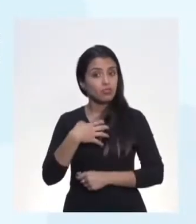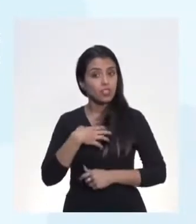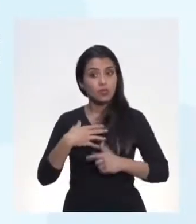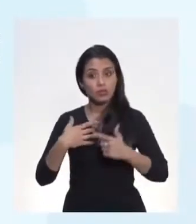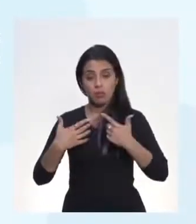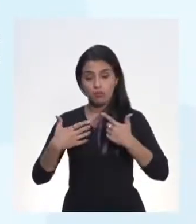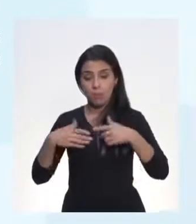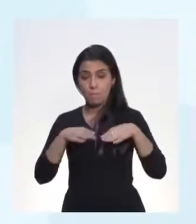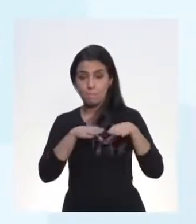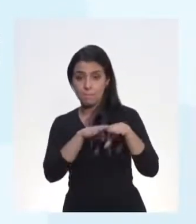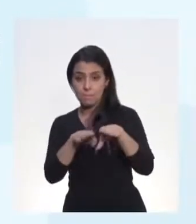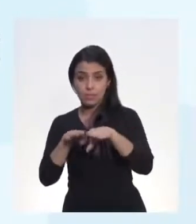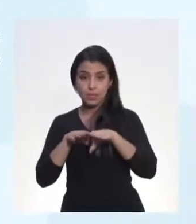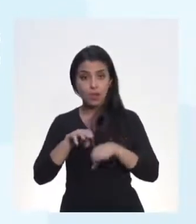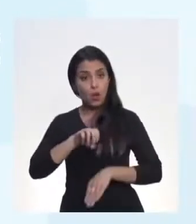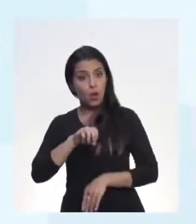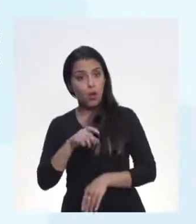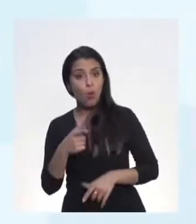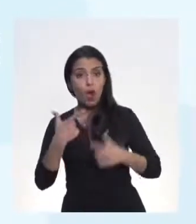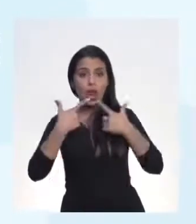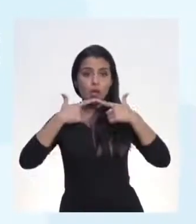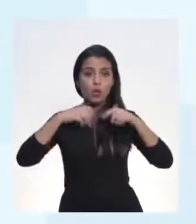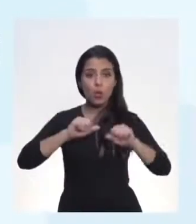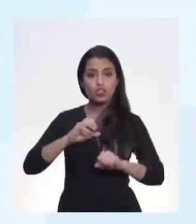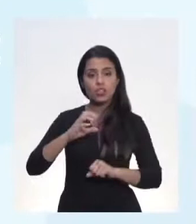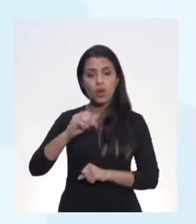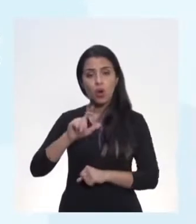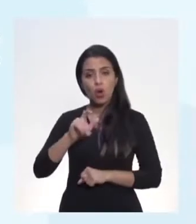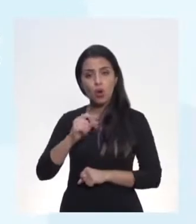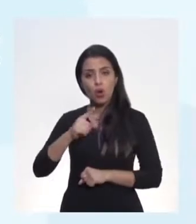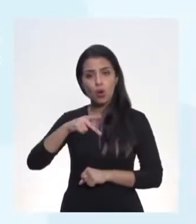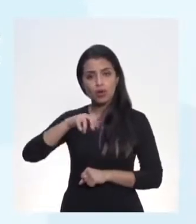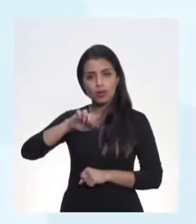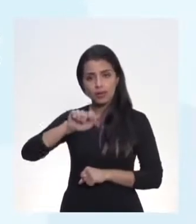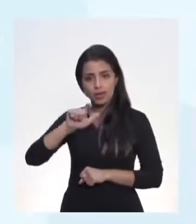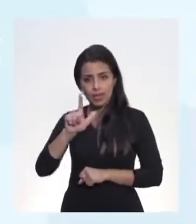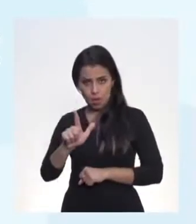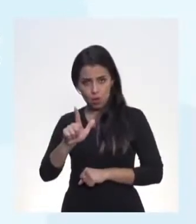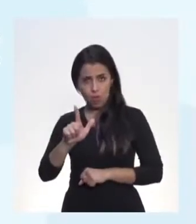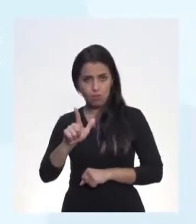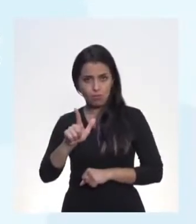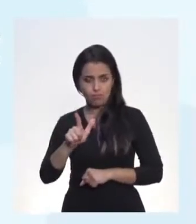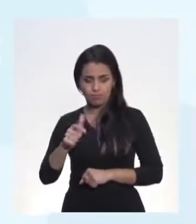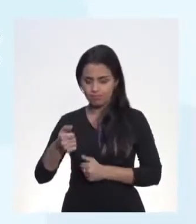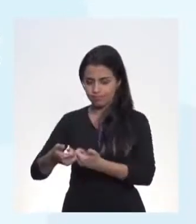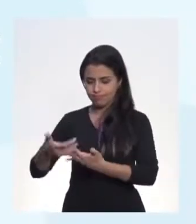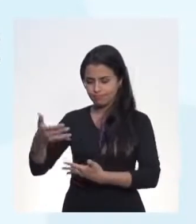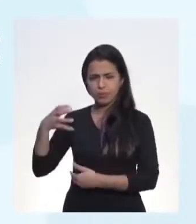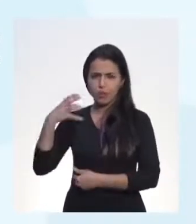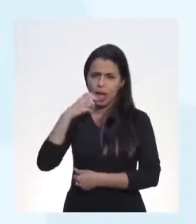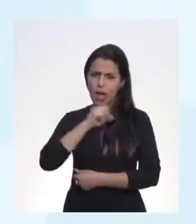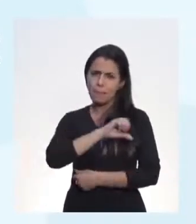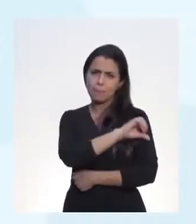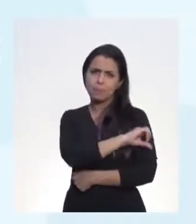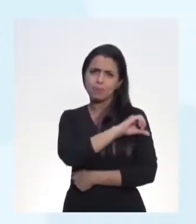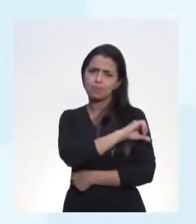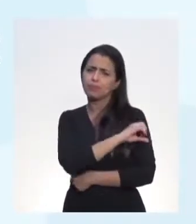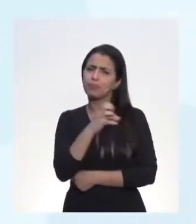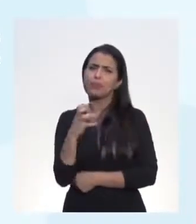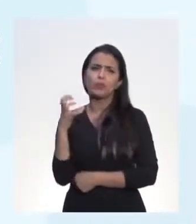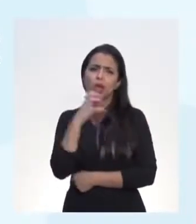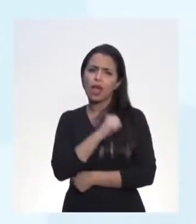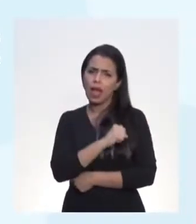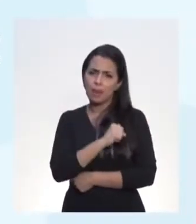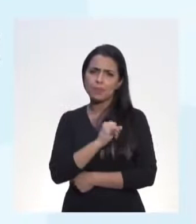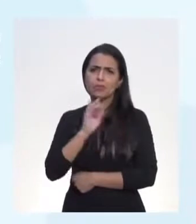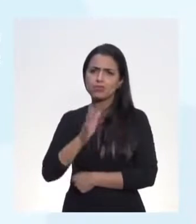linguagem coloquial? Coloca aí pra gente. É muito rápido. No nono ano, eles são incríveis. Eles pontuaram já, né, Déia?